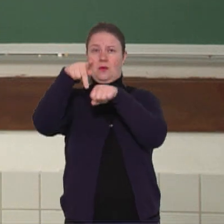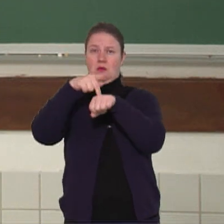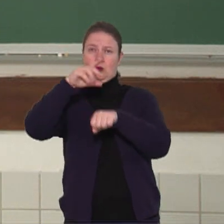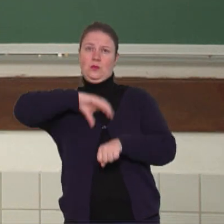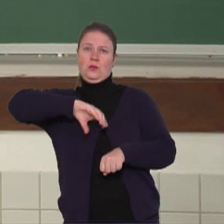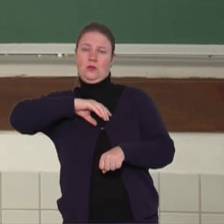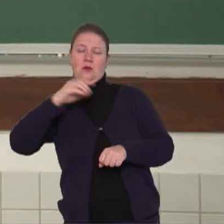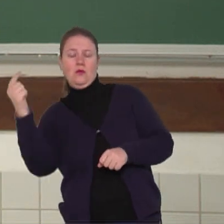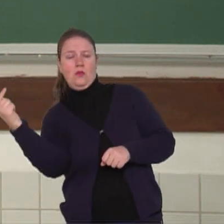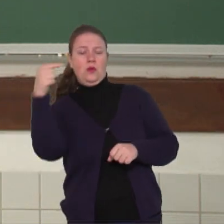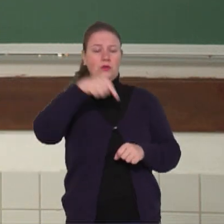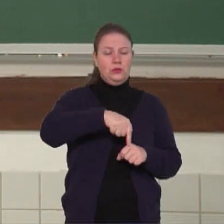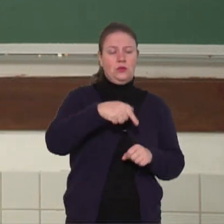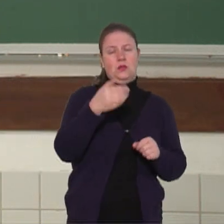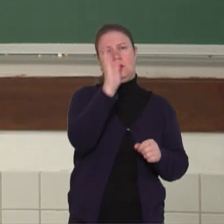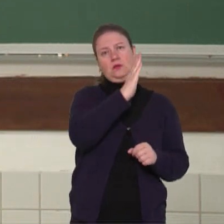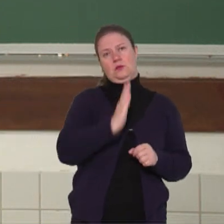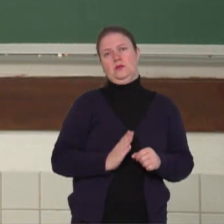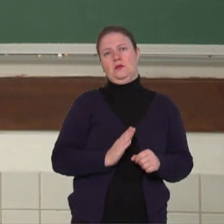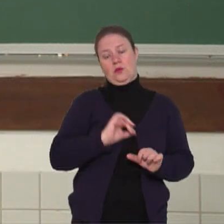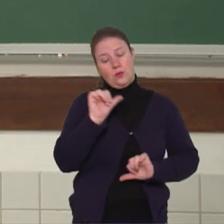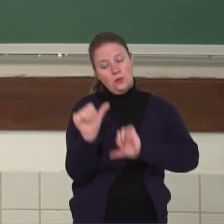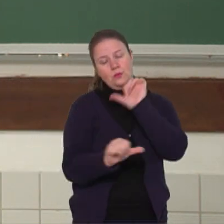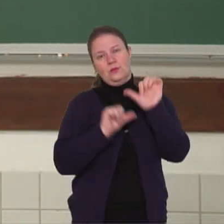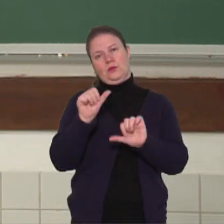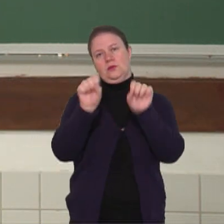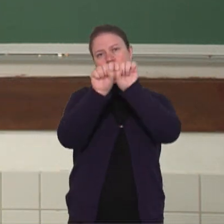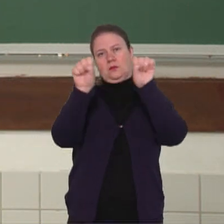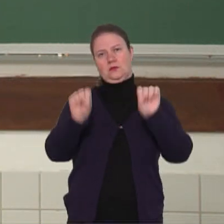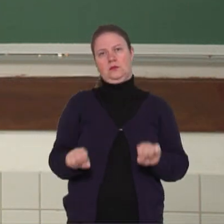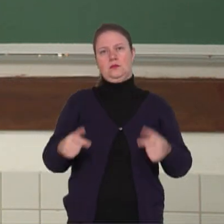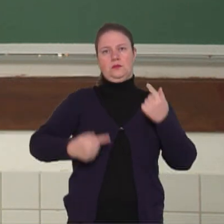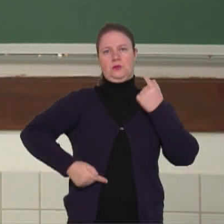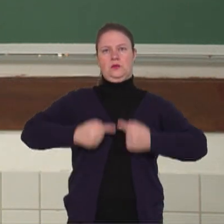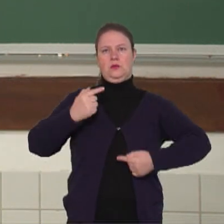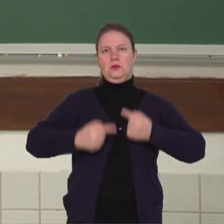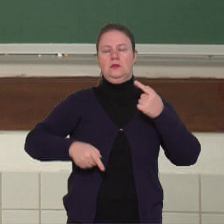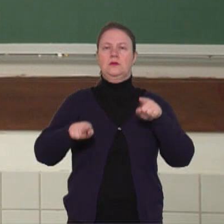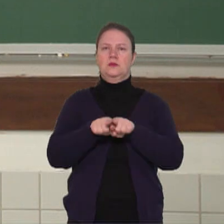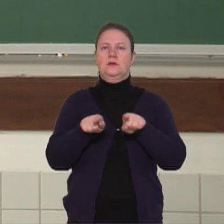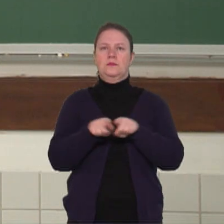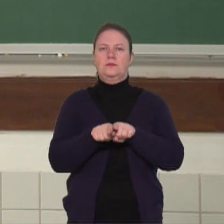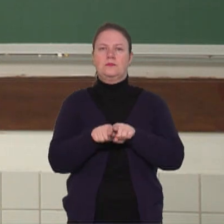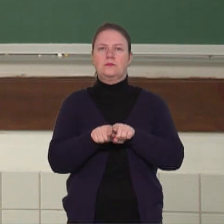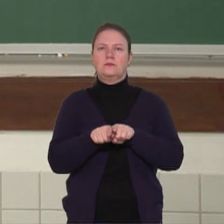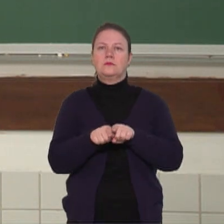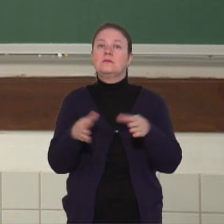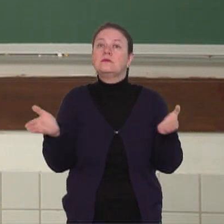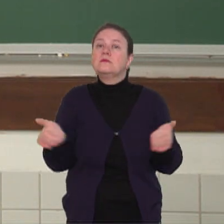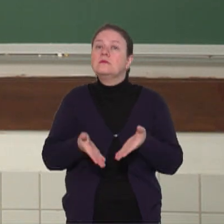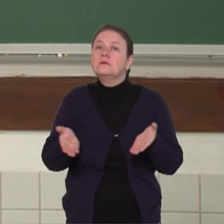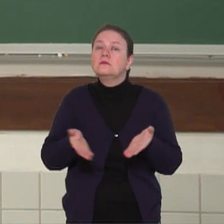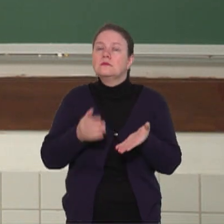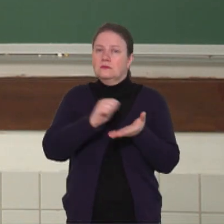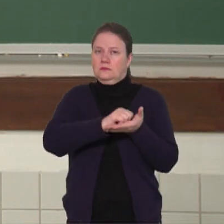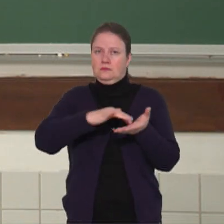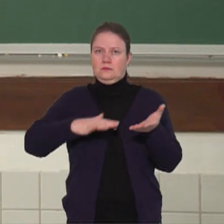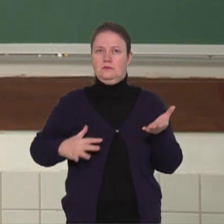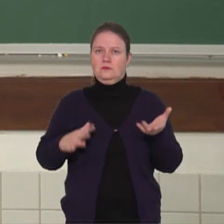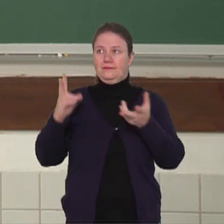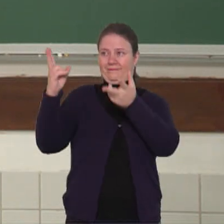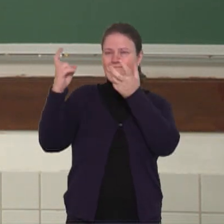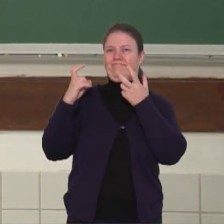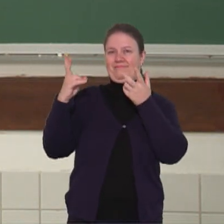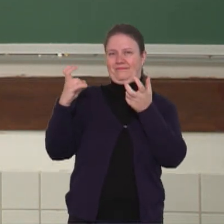estrutura do Brasil. Então a gente também tem que entender isso. Tá? Então vamos aqui para a nossa atividade. Aqui é uma atividade de múltipla escolha, como vocês